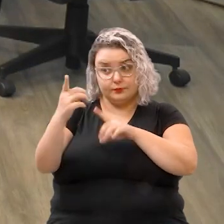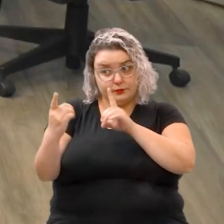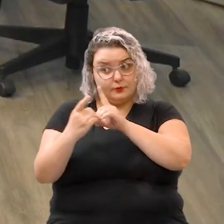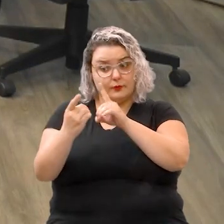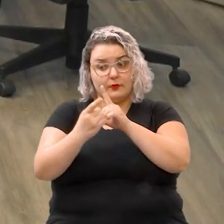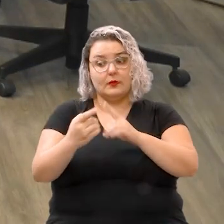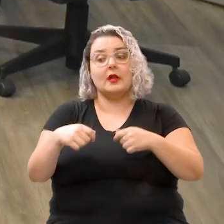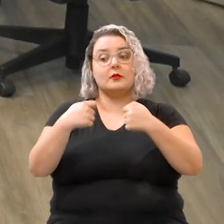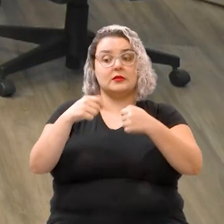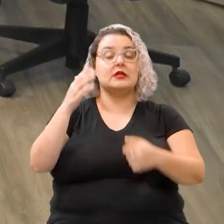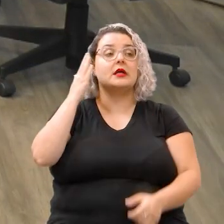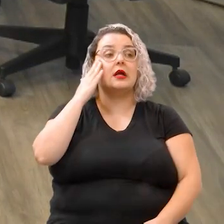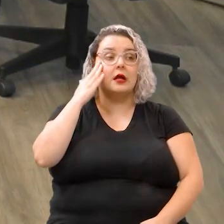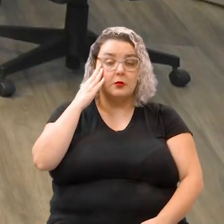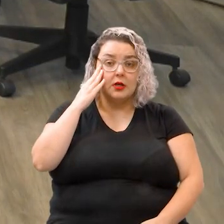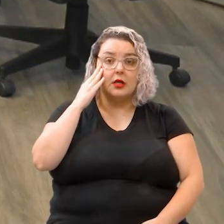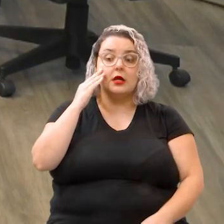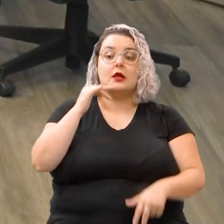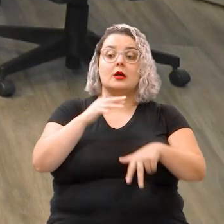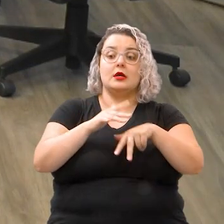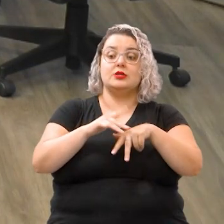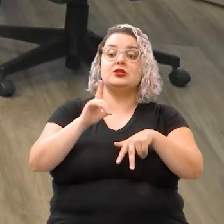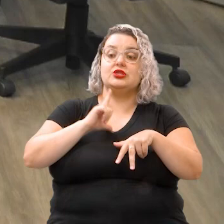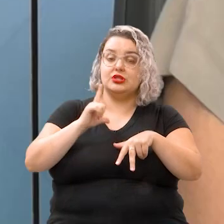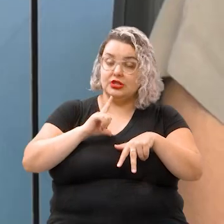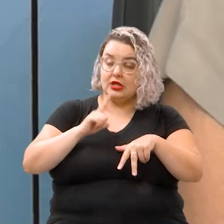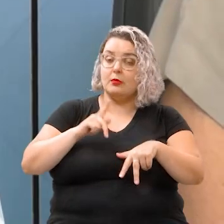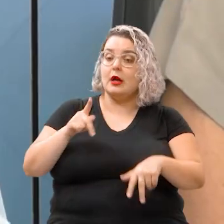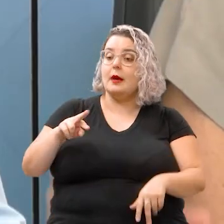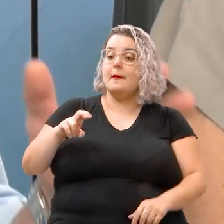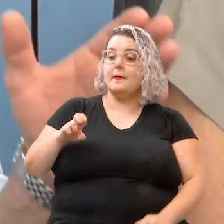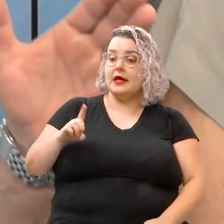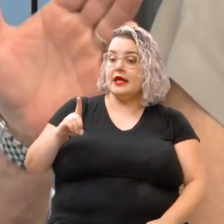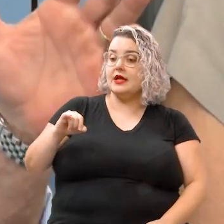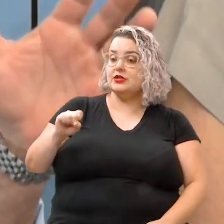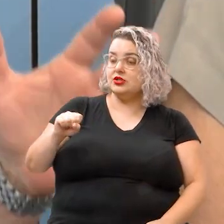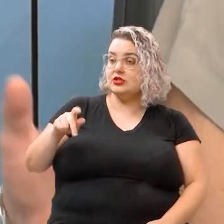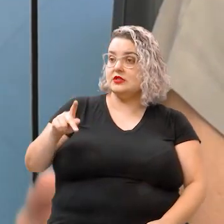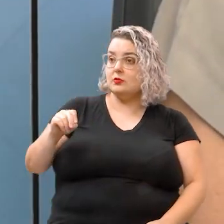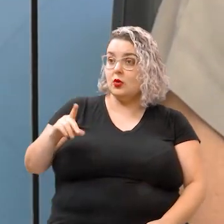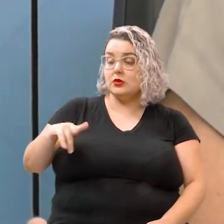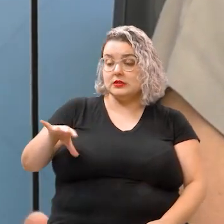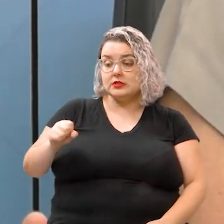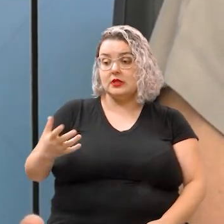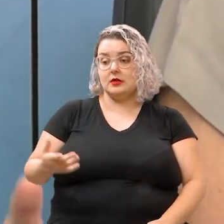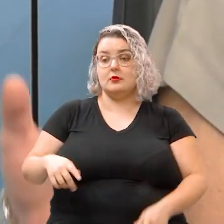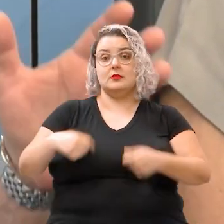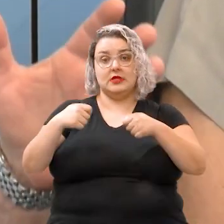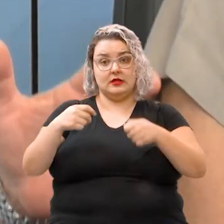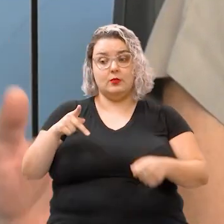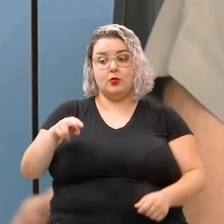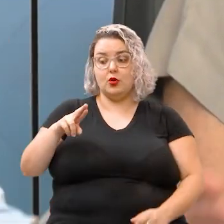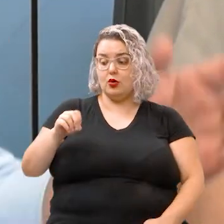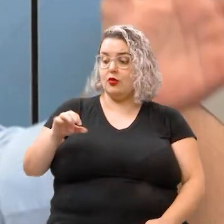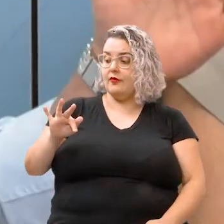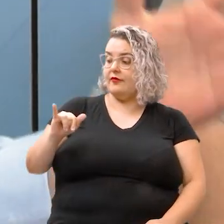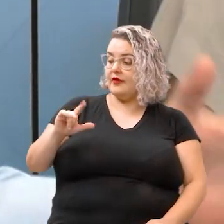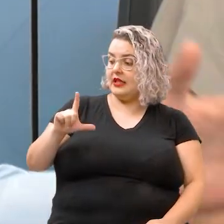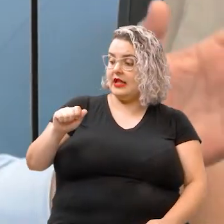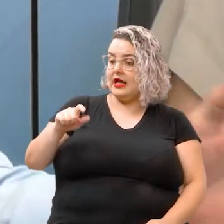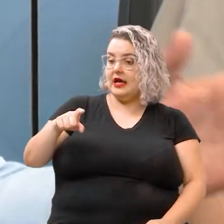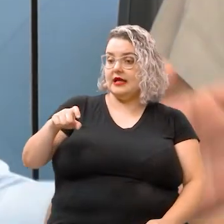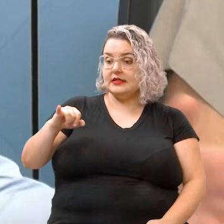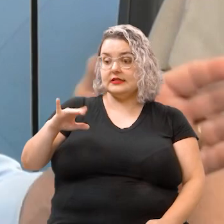tem que saber que a pessoa já tem uma predisposição, já tem uma alteração na válvula cardíaca, tem que fazer profilaxia. Profilaxia é você